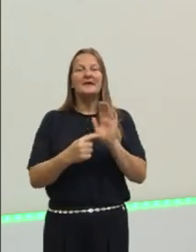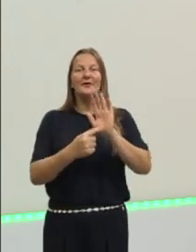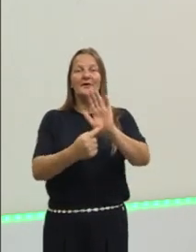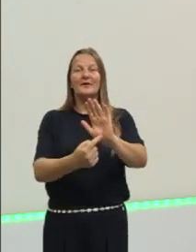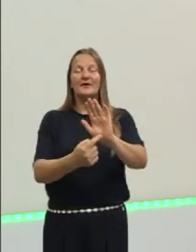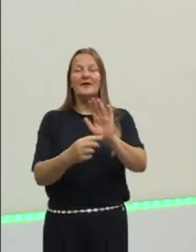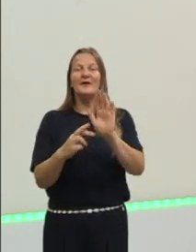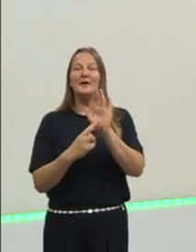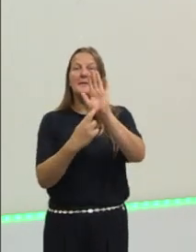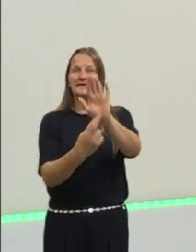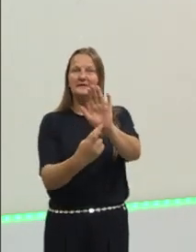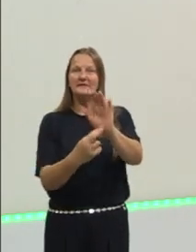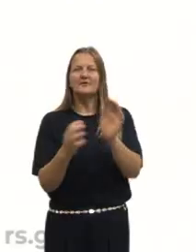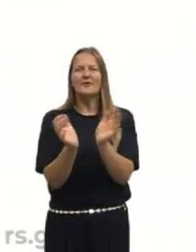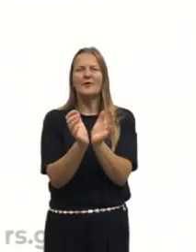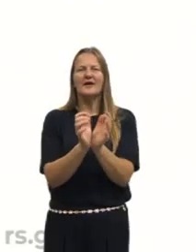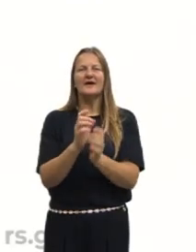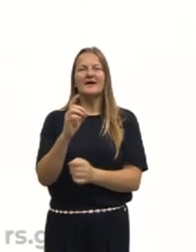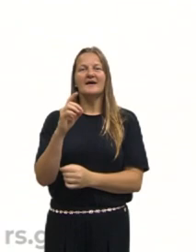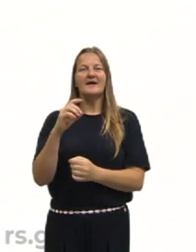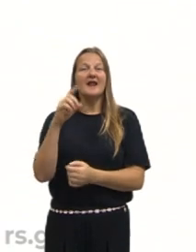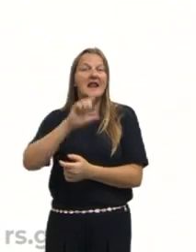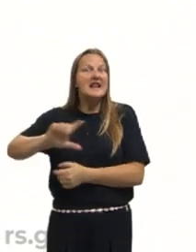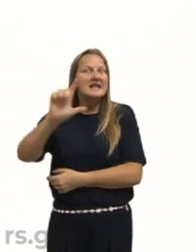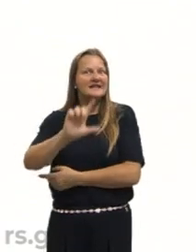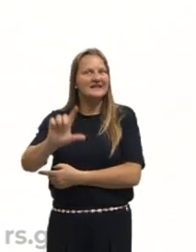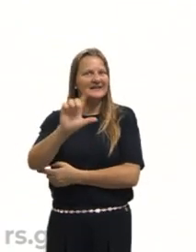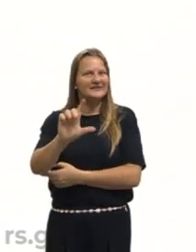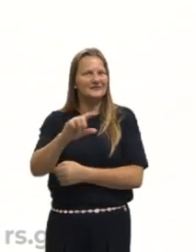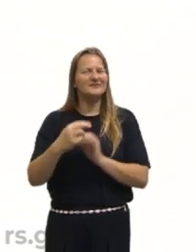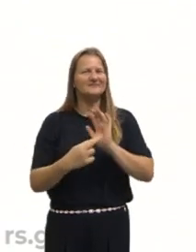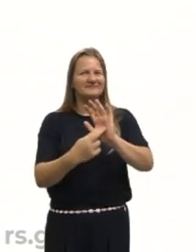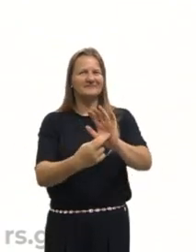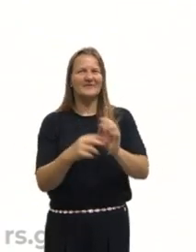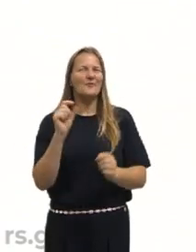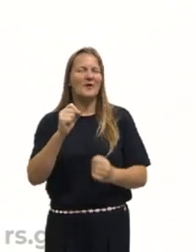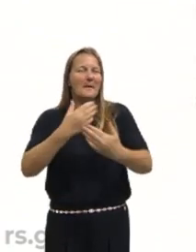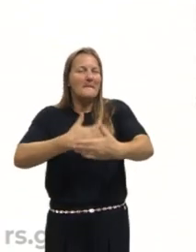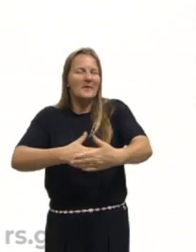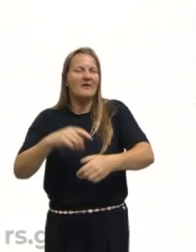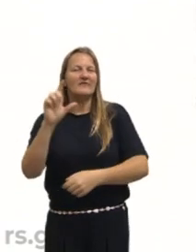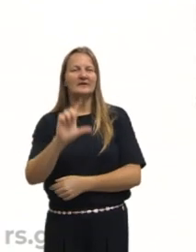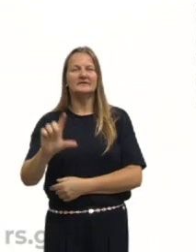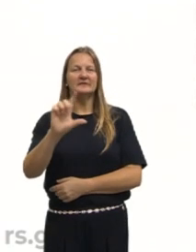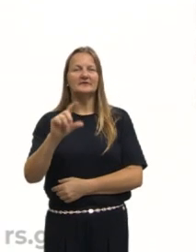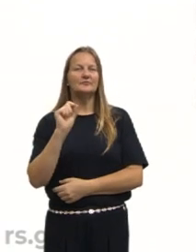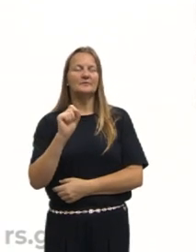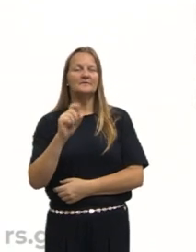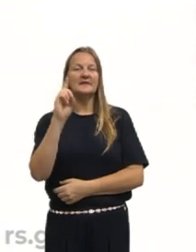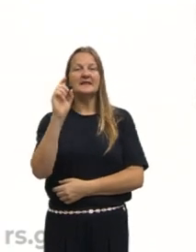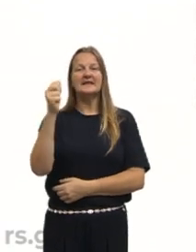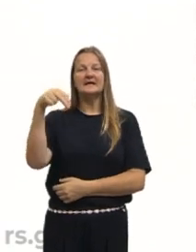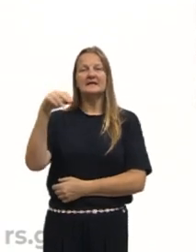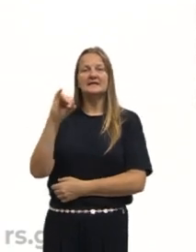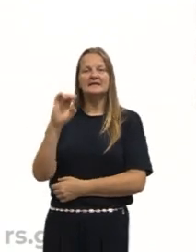a colega Daniela de literatura né O que que a prova de literatura O que que a Daniela trouxe para nós sobre a prova